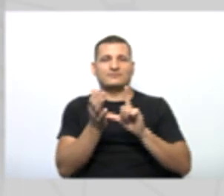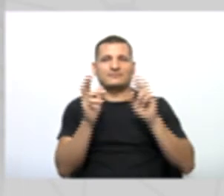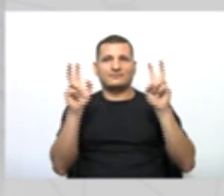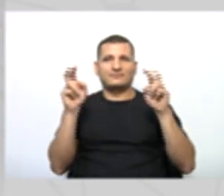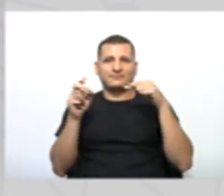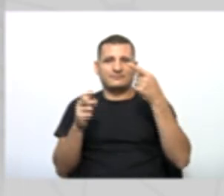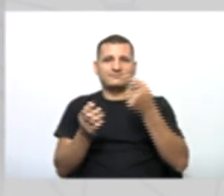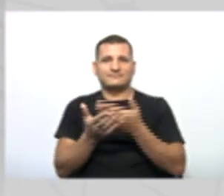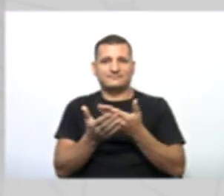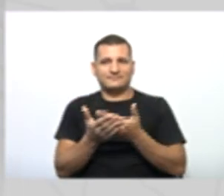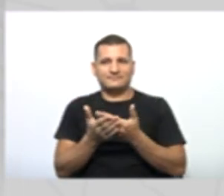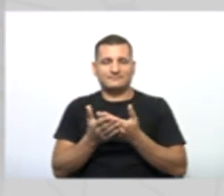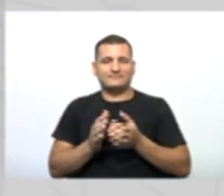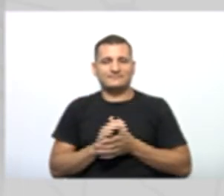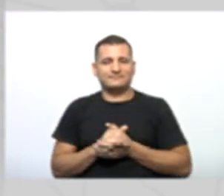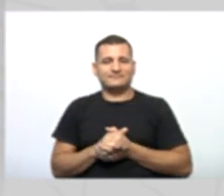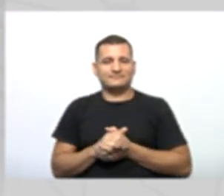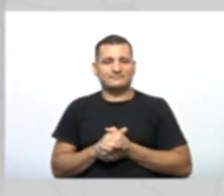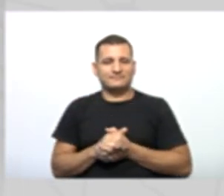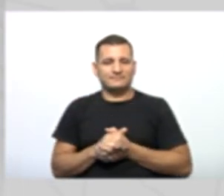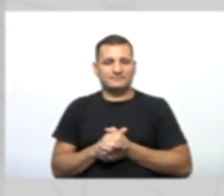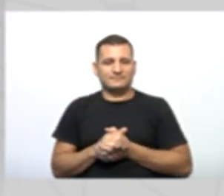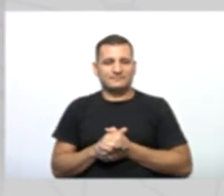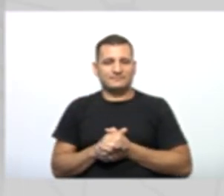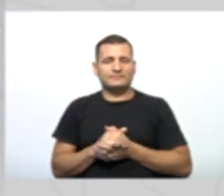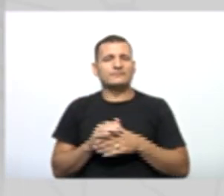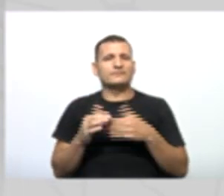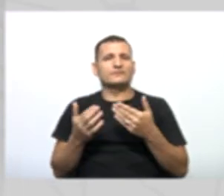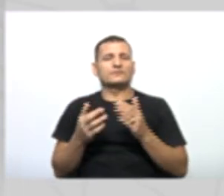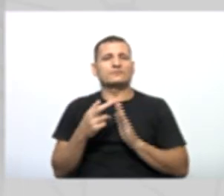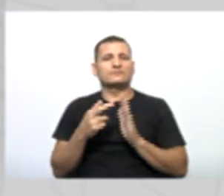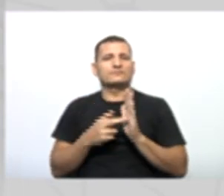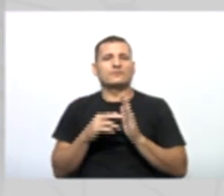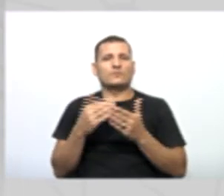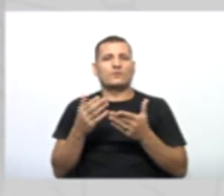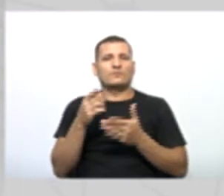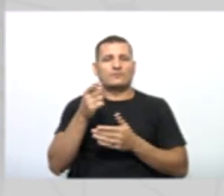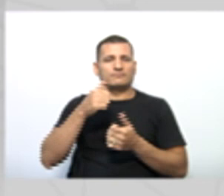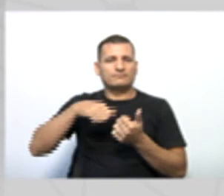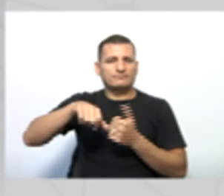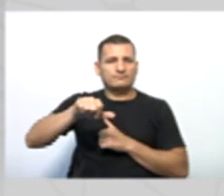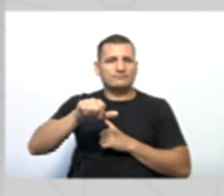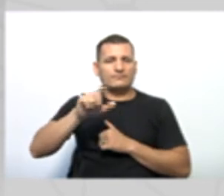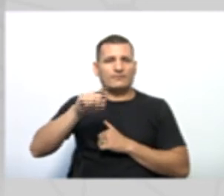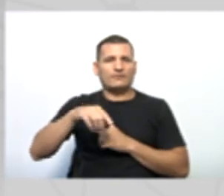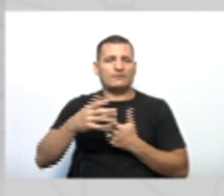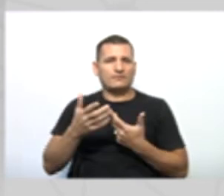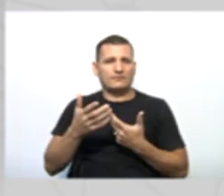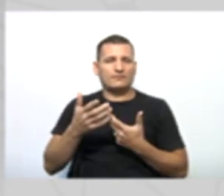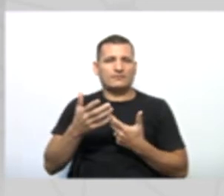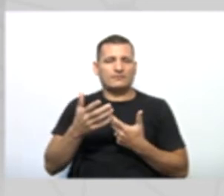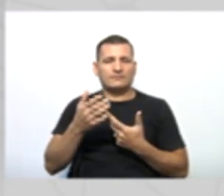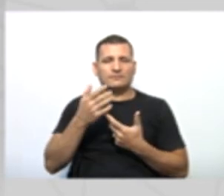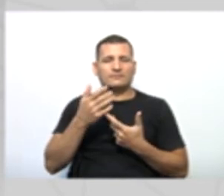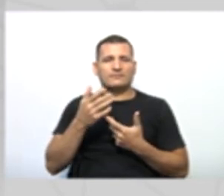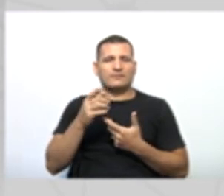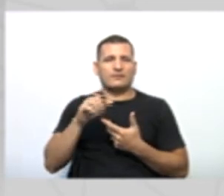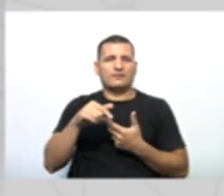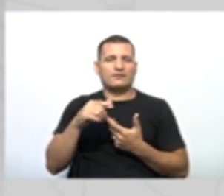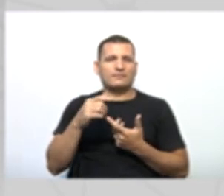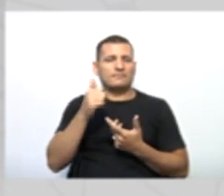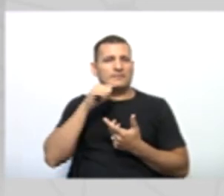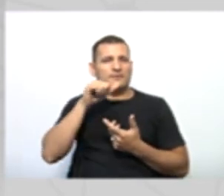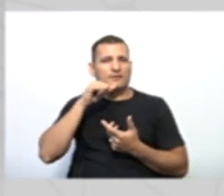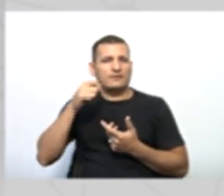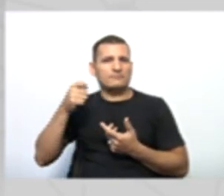que vem. Então, quais são os critérios? É o se colocar no lugar do outro, a empatia, é a autoridade da minha